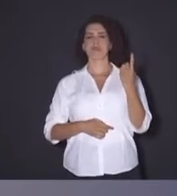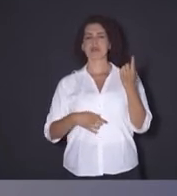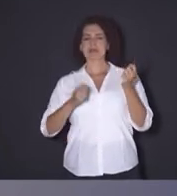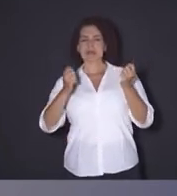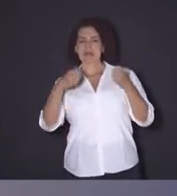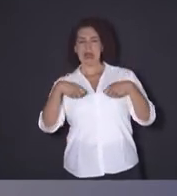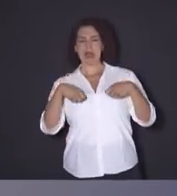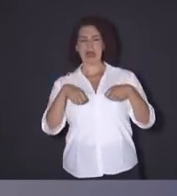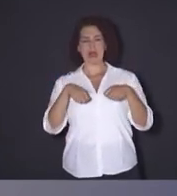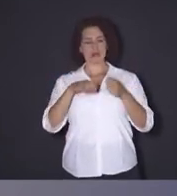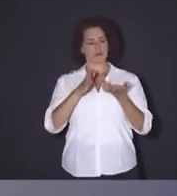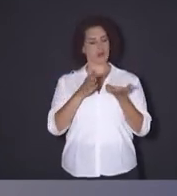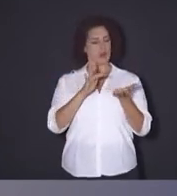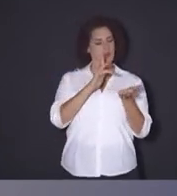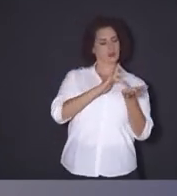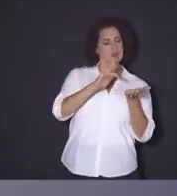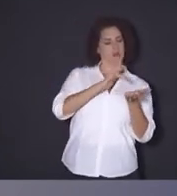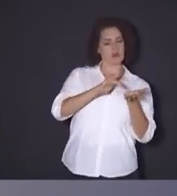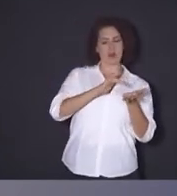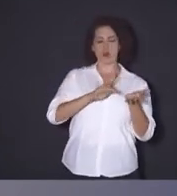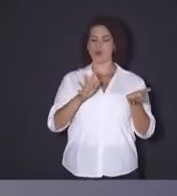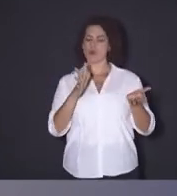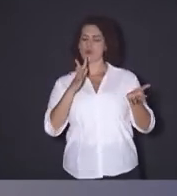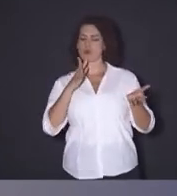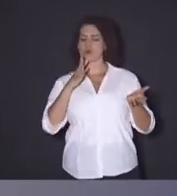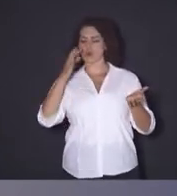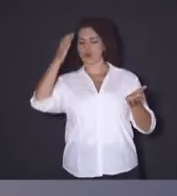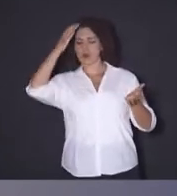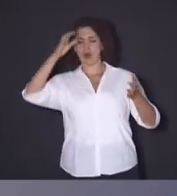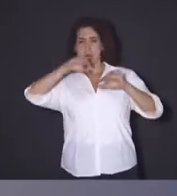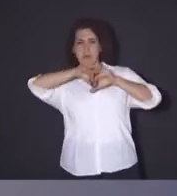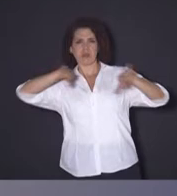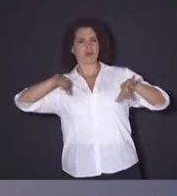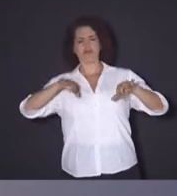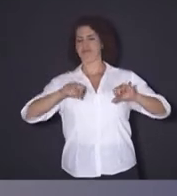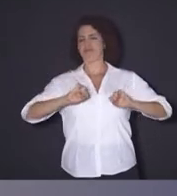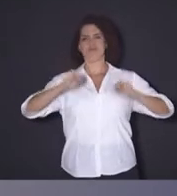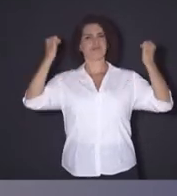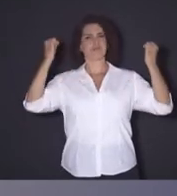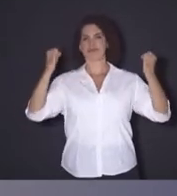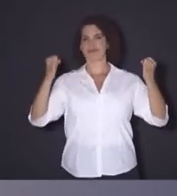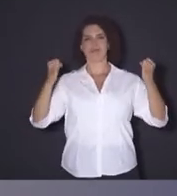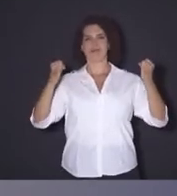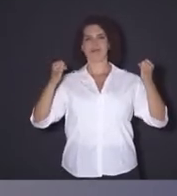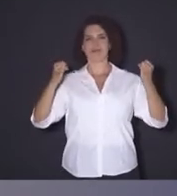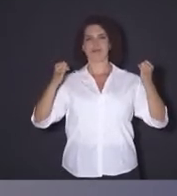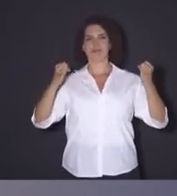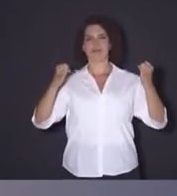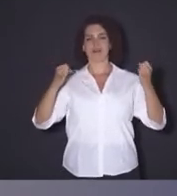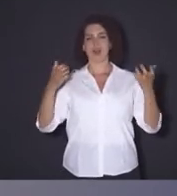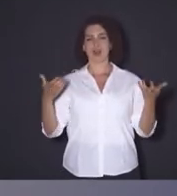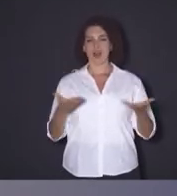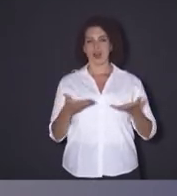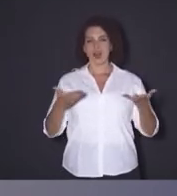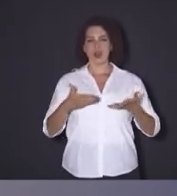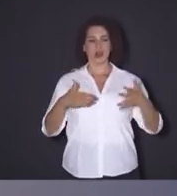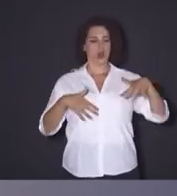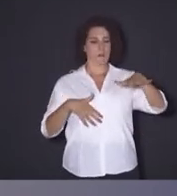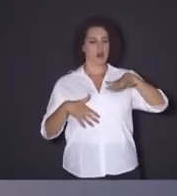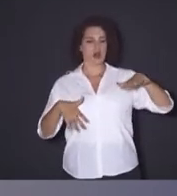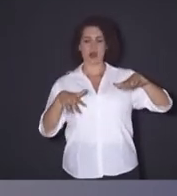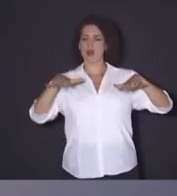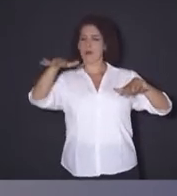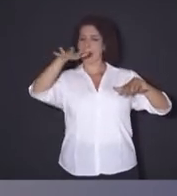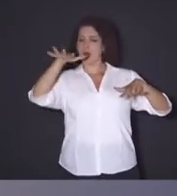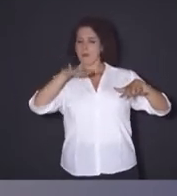digital do conhecimento, da cultura ou da política. E isso não é mais possível. Hoje esses ambientes, esses âmbitos estão